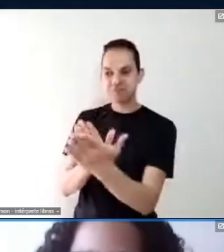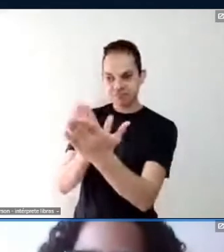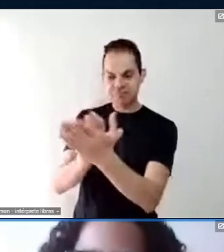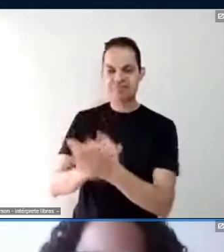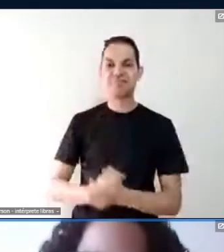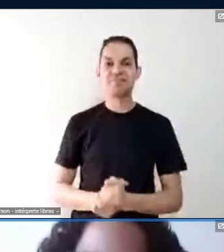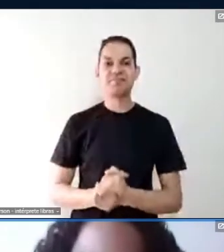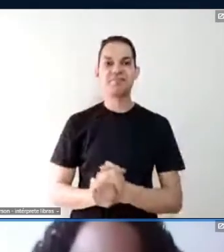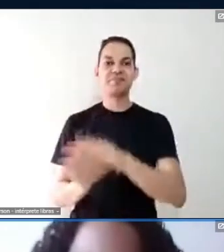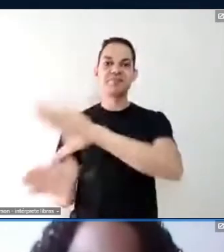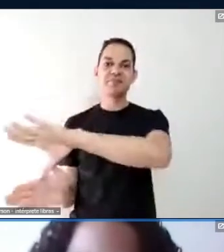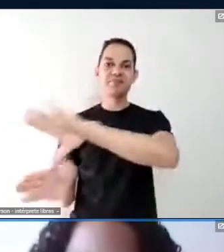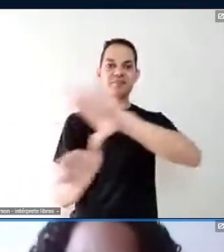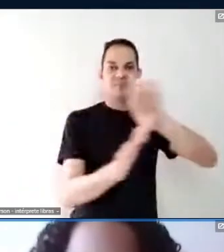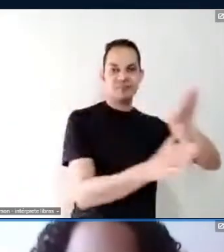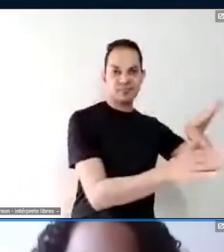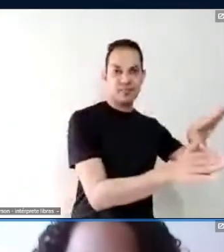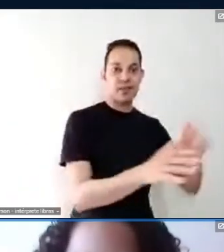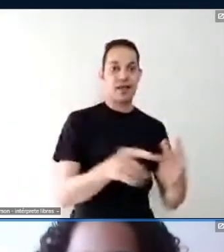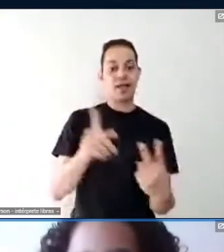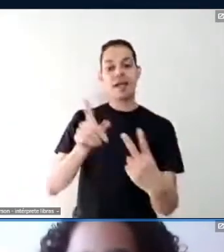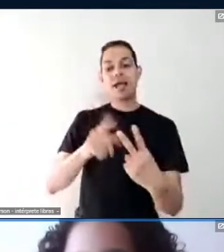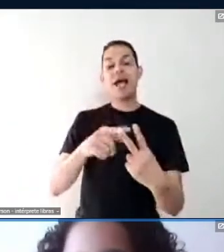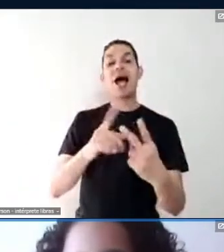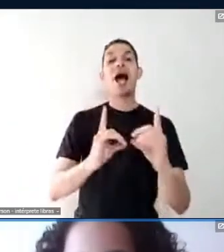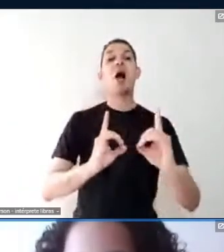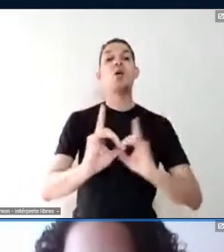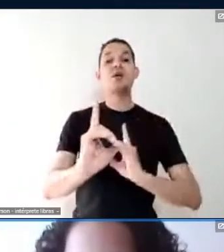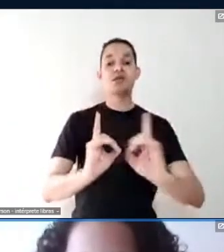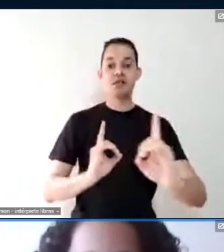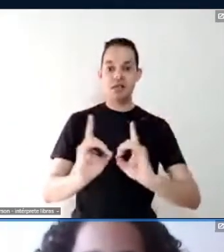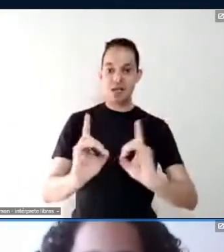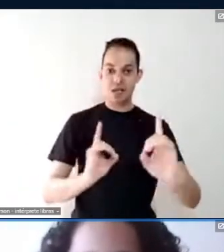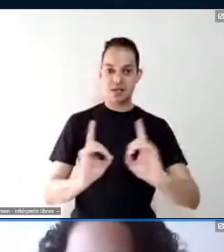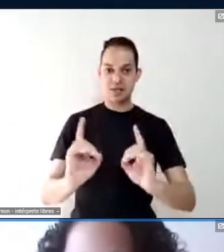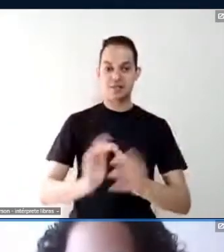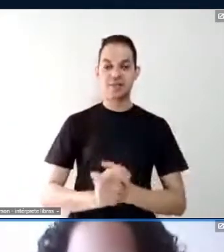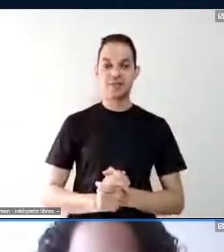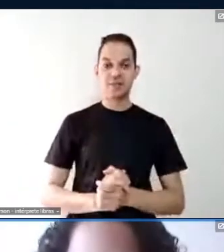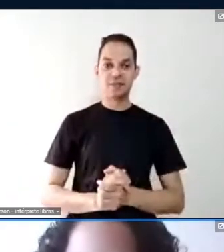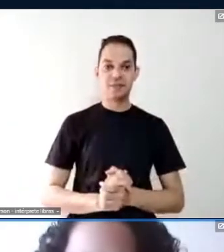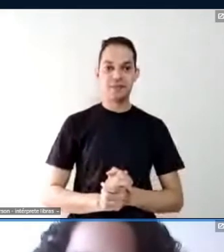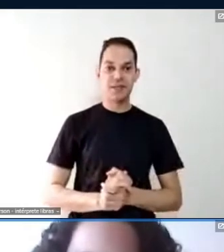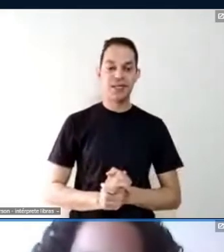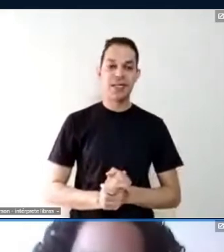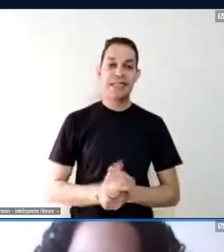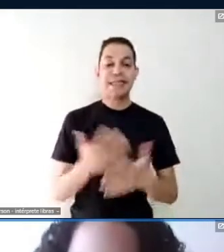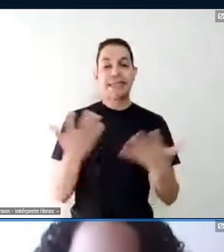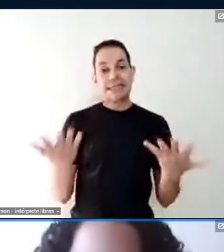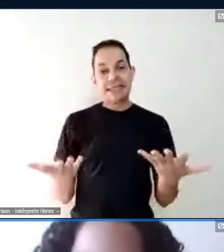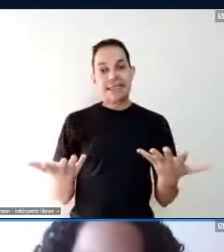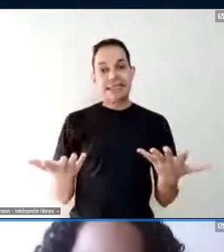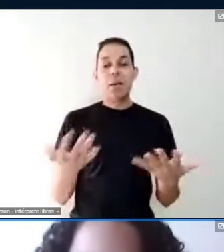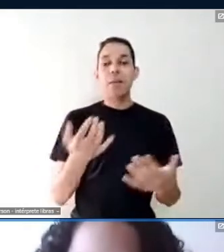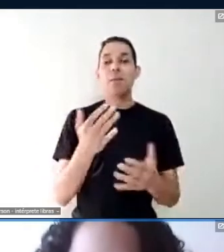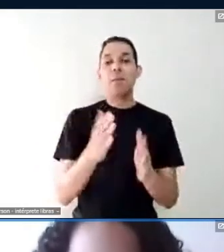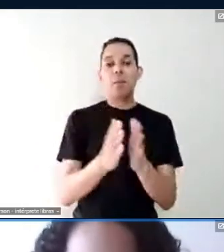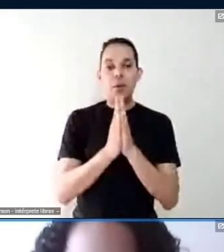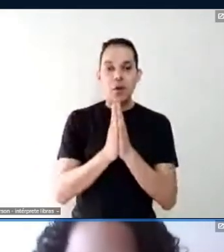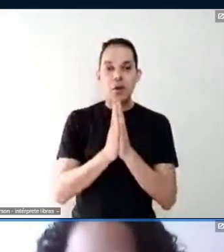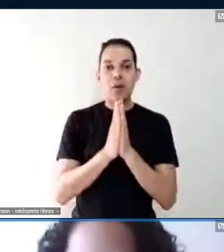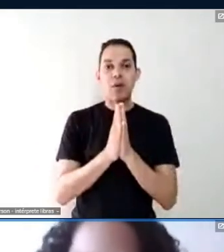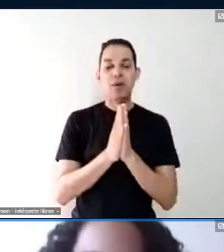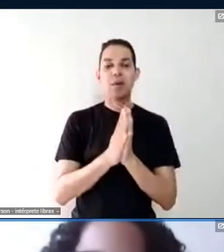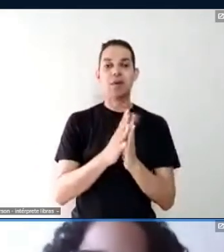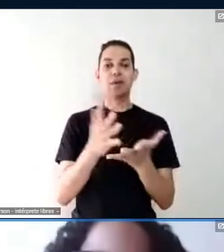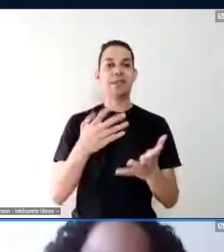parte que é onde tem mais o diálogo, que porventura não me levem em nenhum momento a mal, mas é o momento da